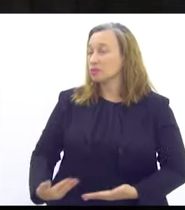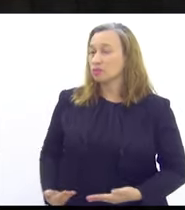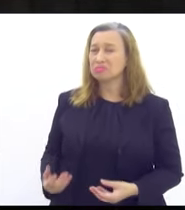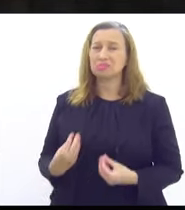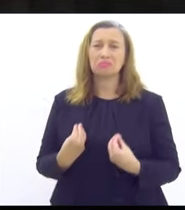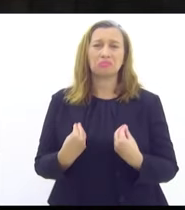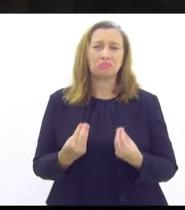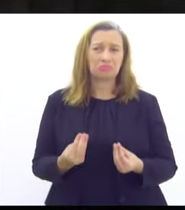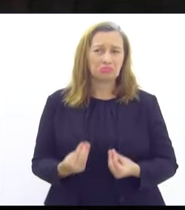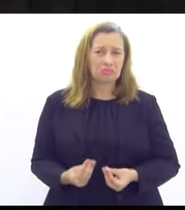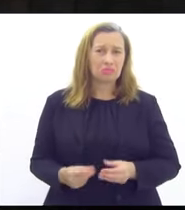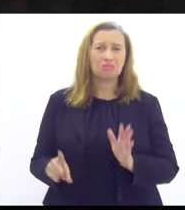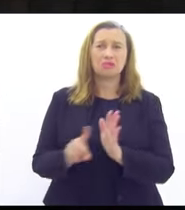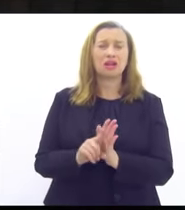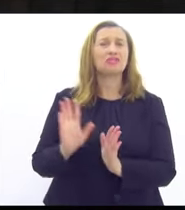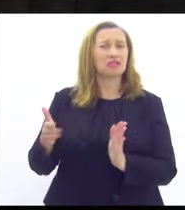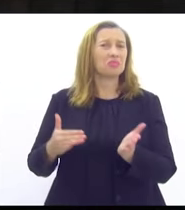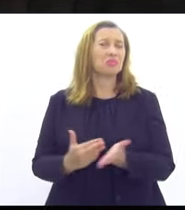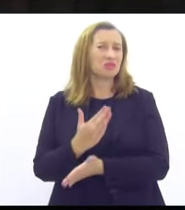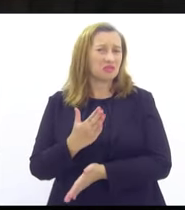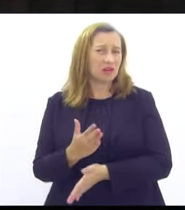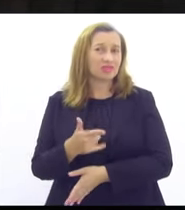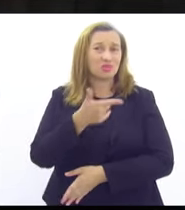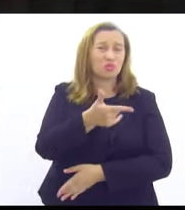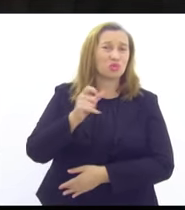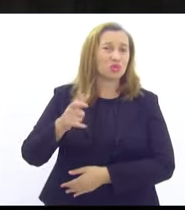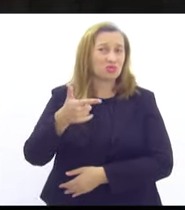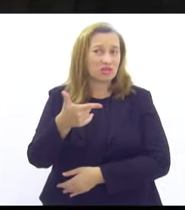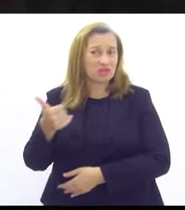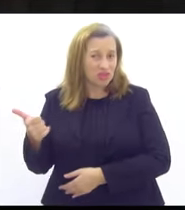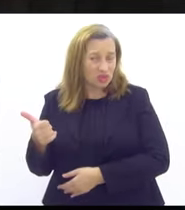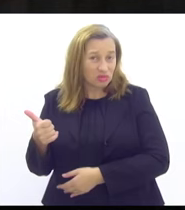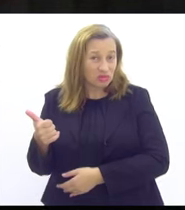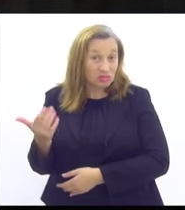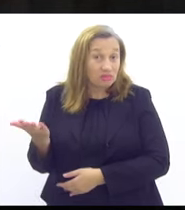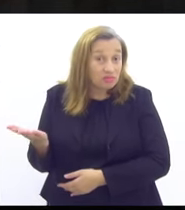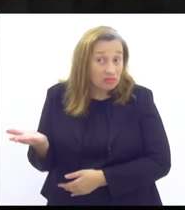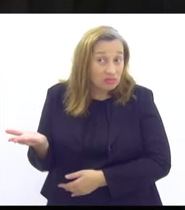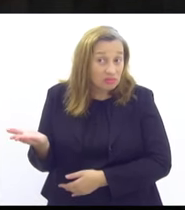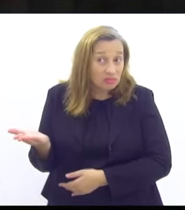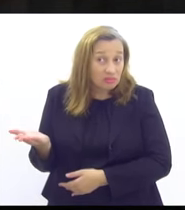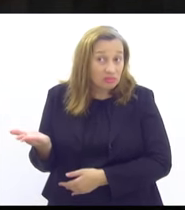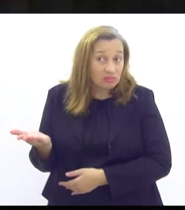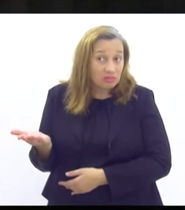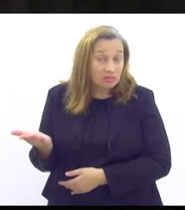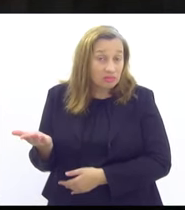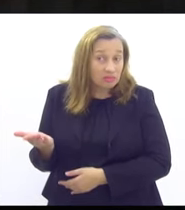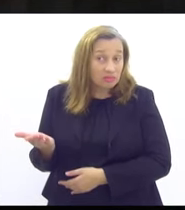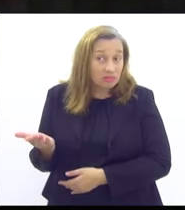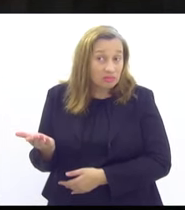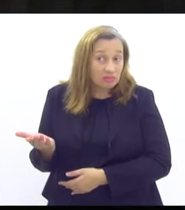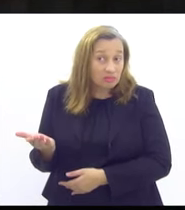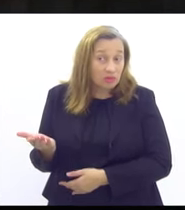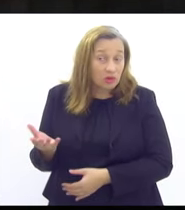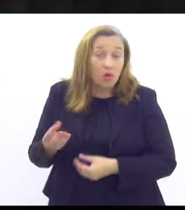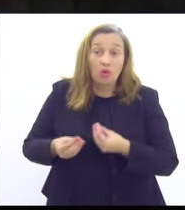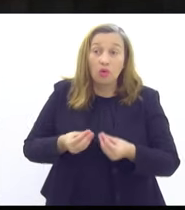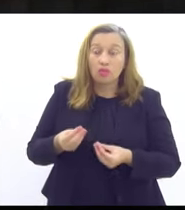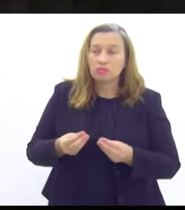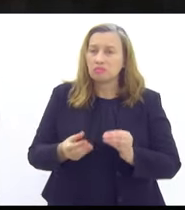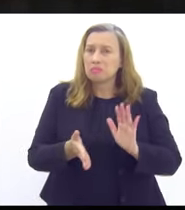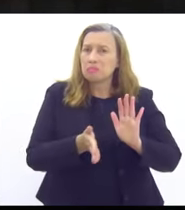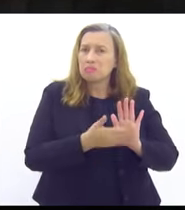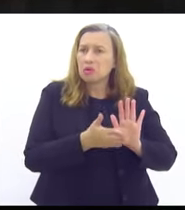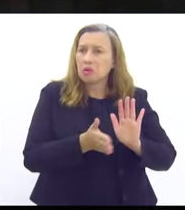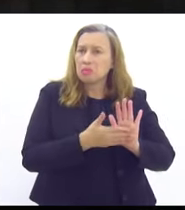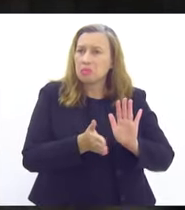audiência pública de lei que já foi aprovada em 2021. A gente não faz audiências públicas das propostas deles